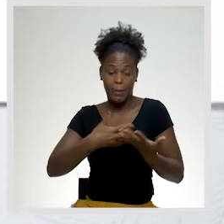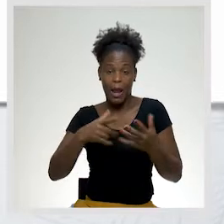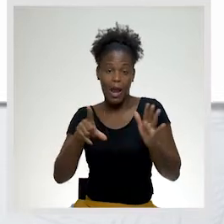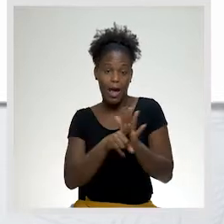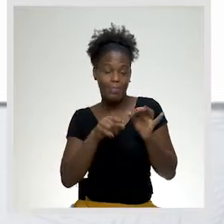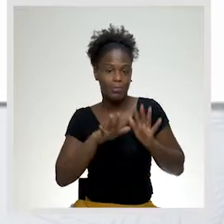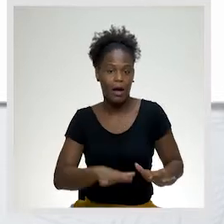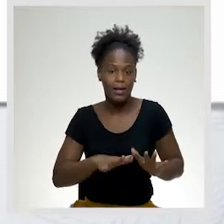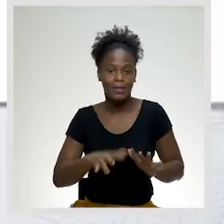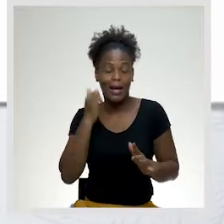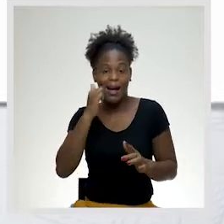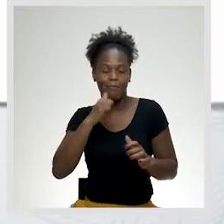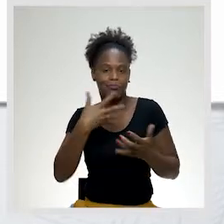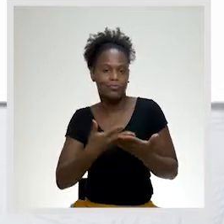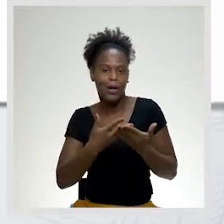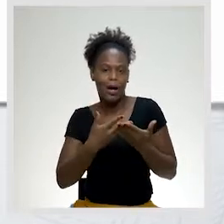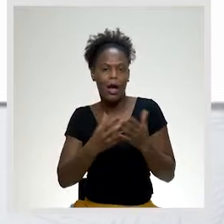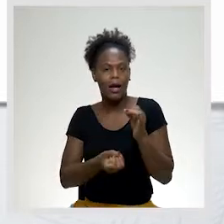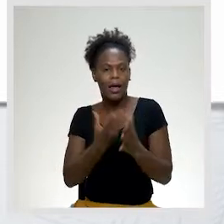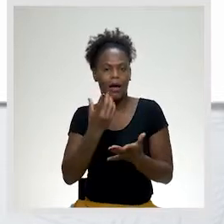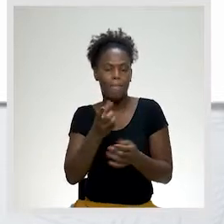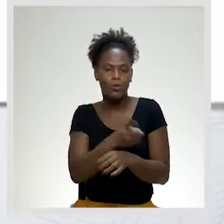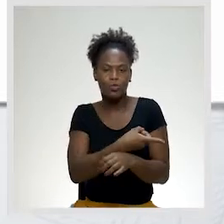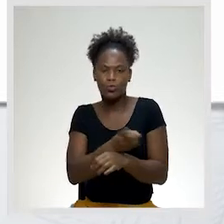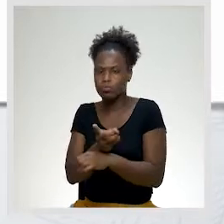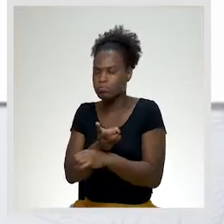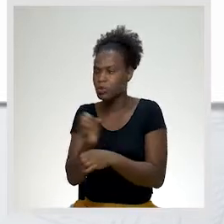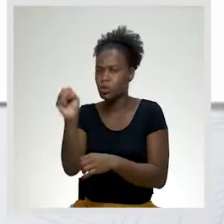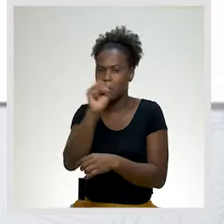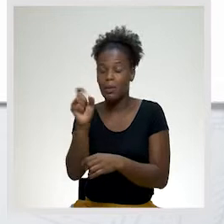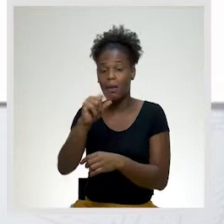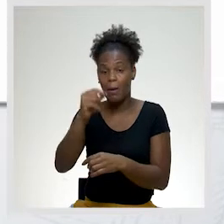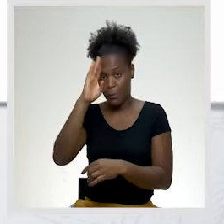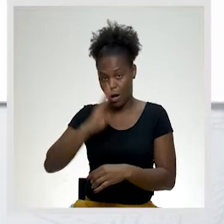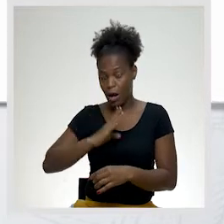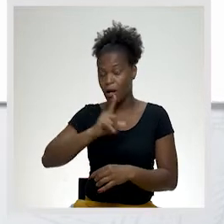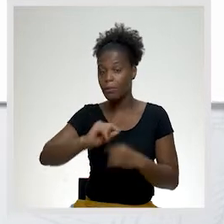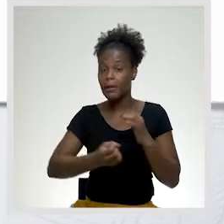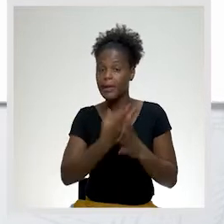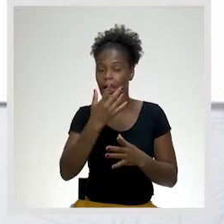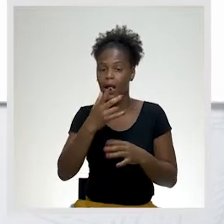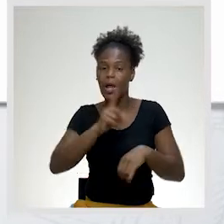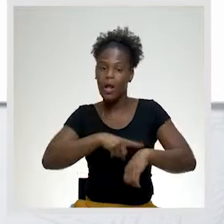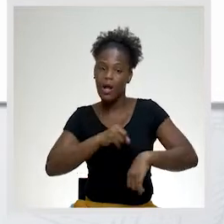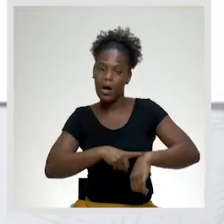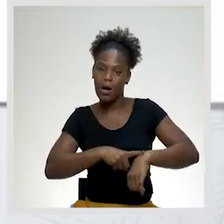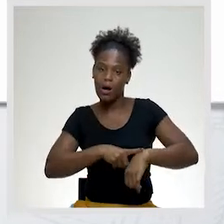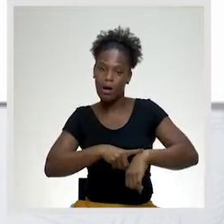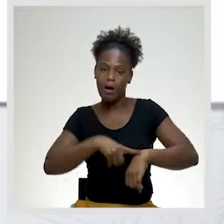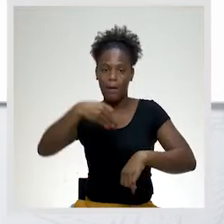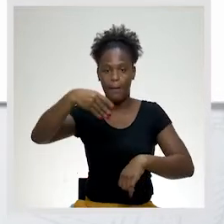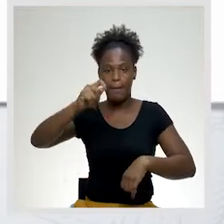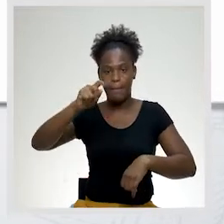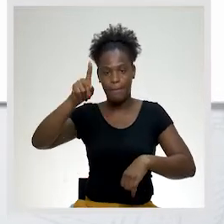Kerr-Graves, inventou a bússola geométrica militar e também ele idealizou o relógio de pêndulo e,